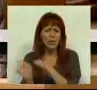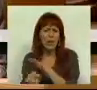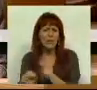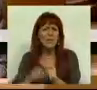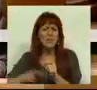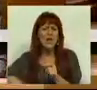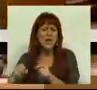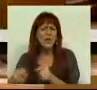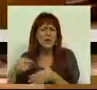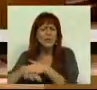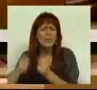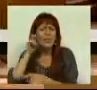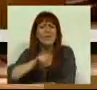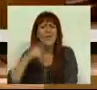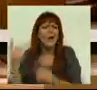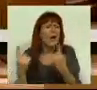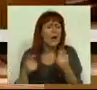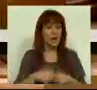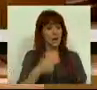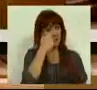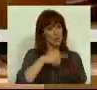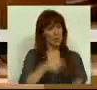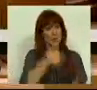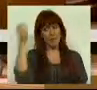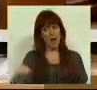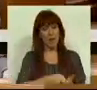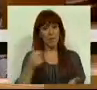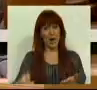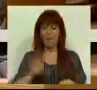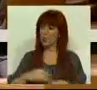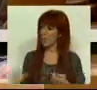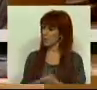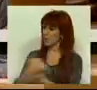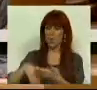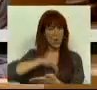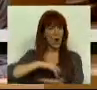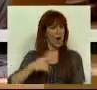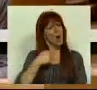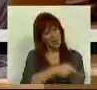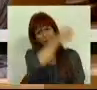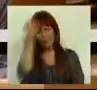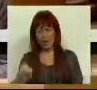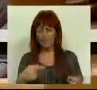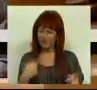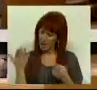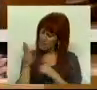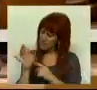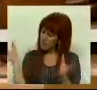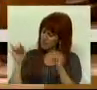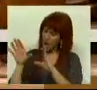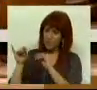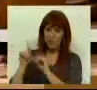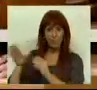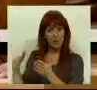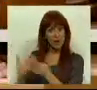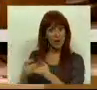de euros e os portugueses pagam os custos da não obtenção desta receita. Muitos outros exemplos poderíamos aqui